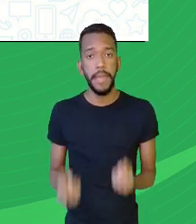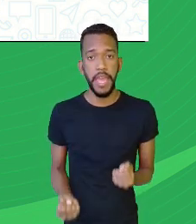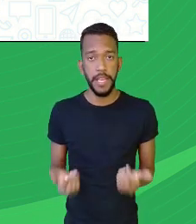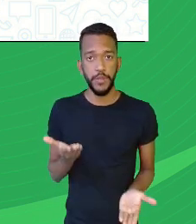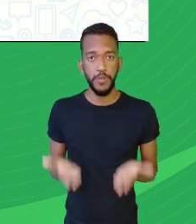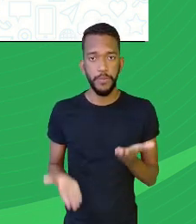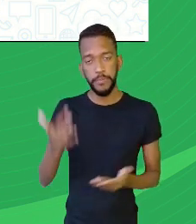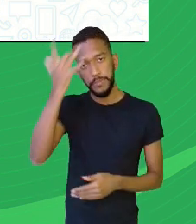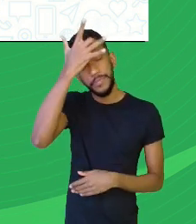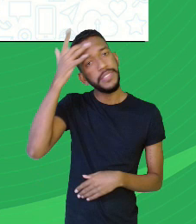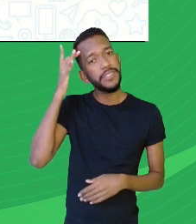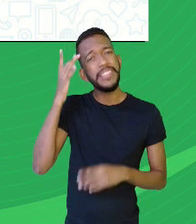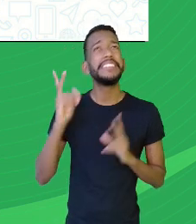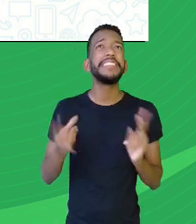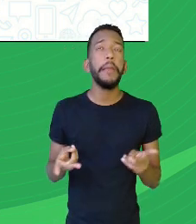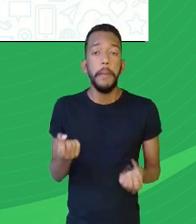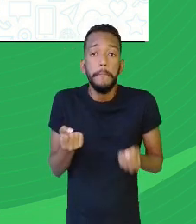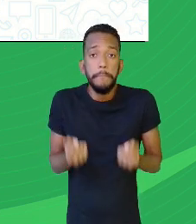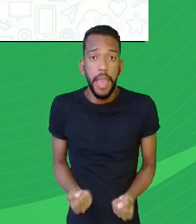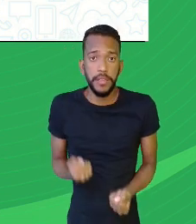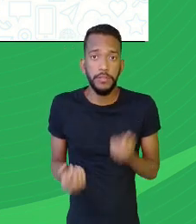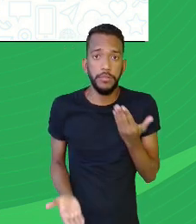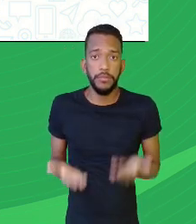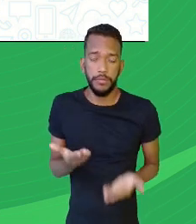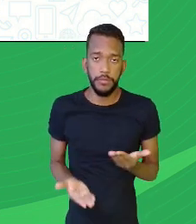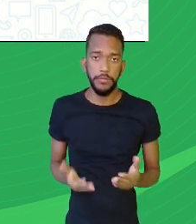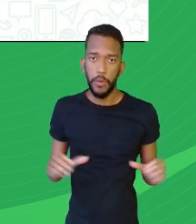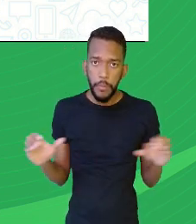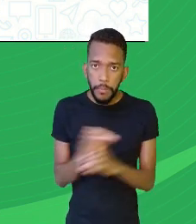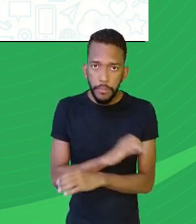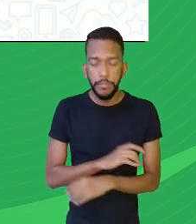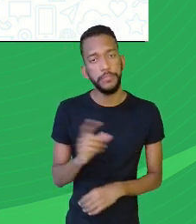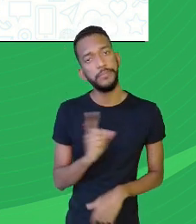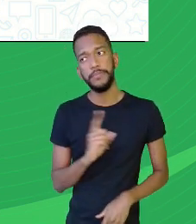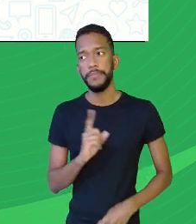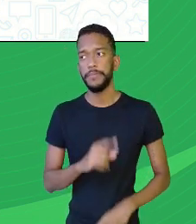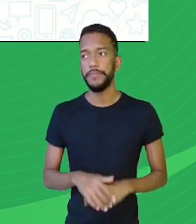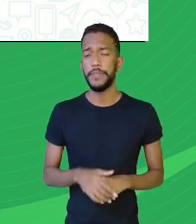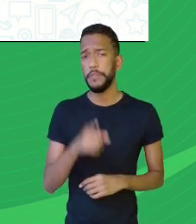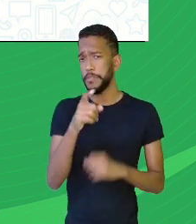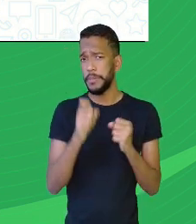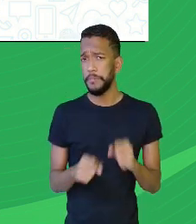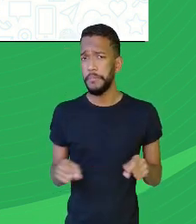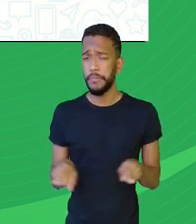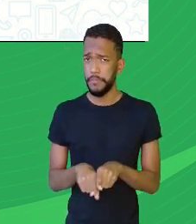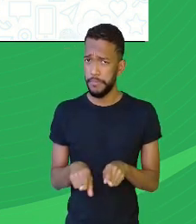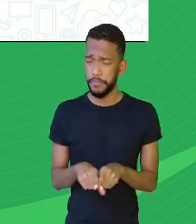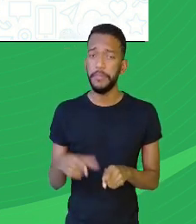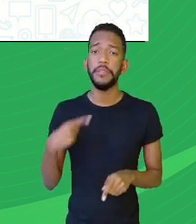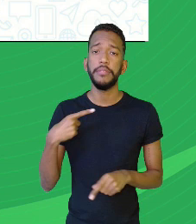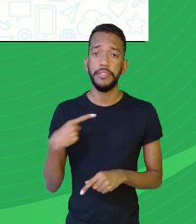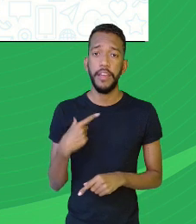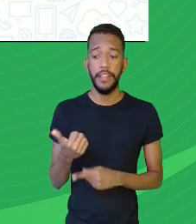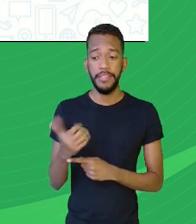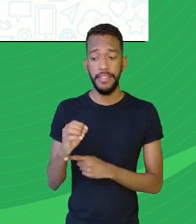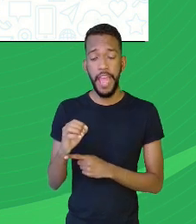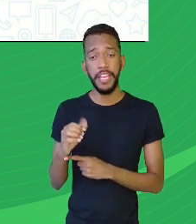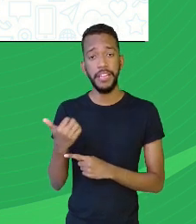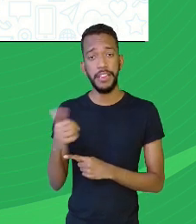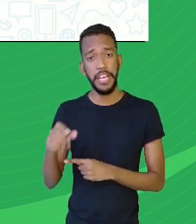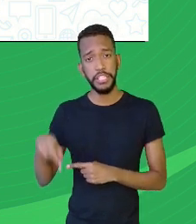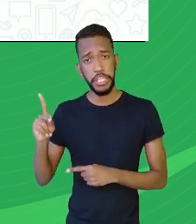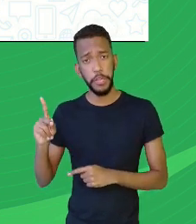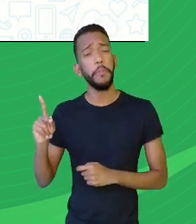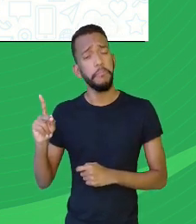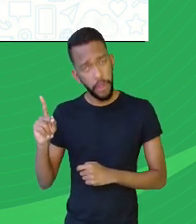pessoas, nem sempre o nosso peso ele é fechadinho também. Você pode ter 10 quilos? Pode. Você pode ter